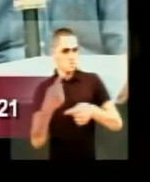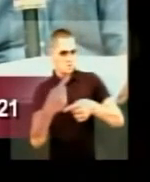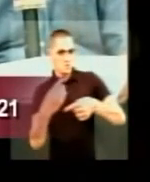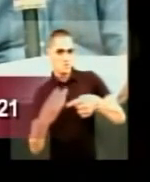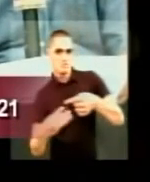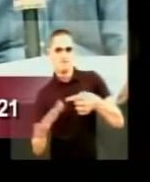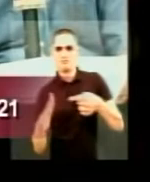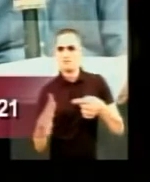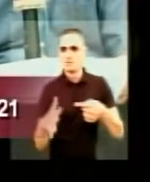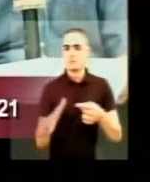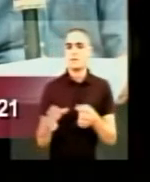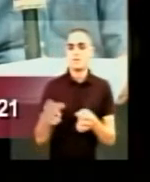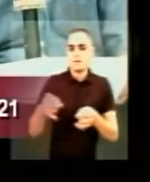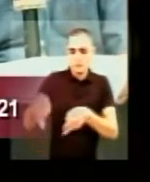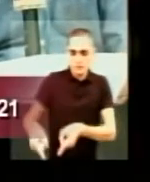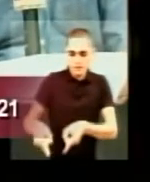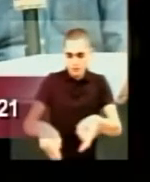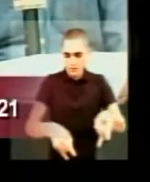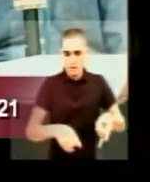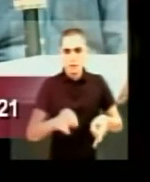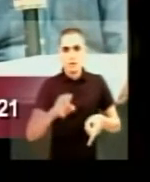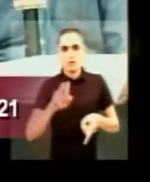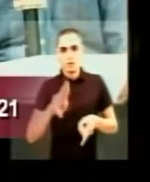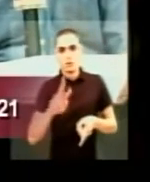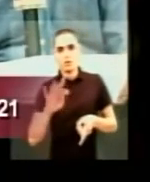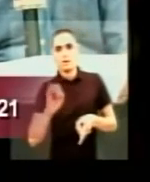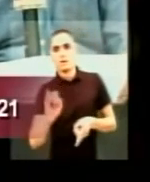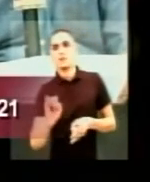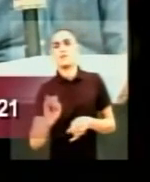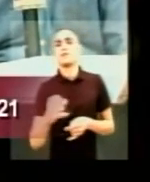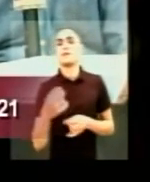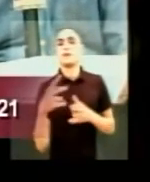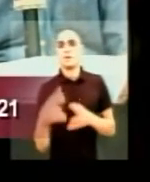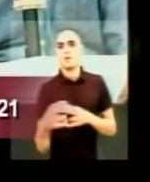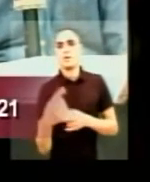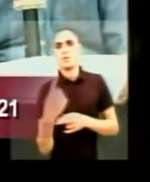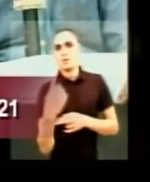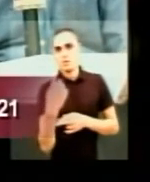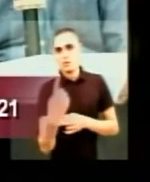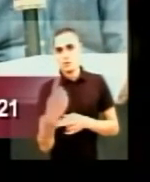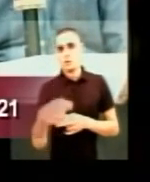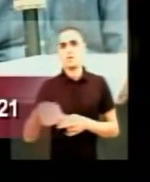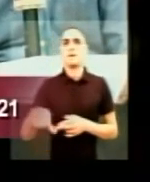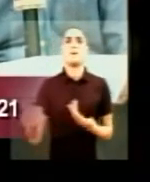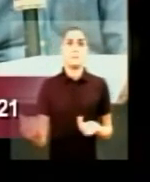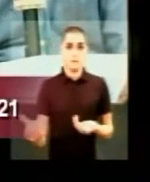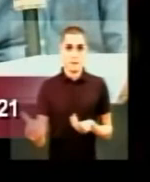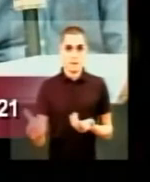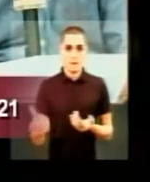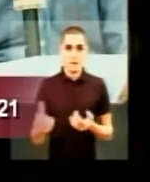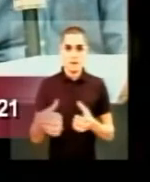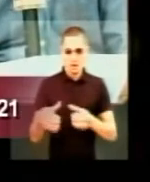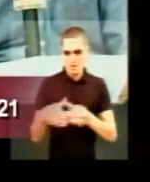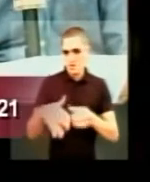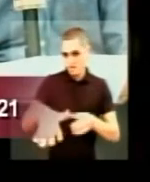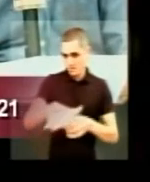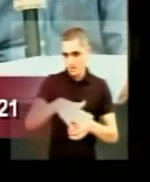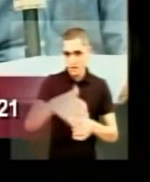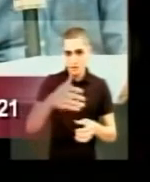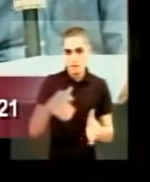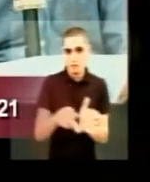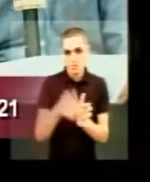UTI, 119. E desses casos graves, internados, nós